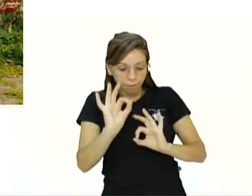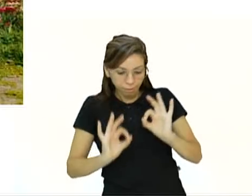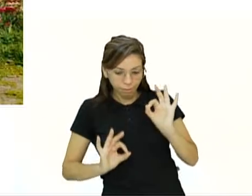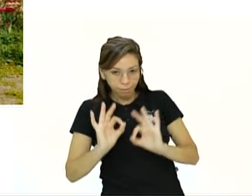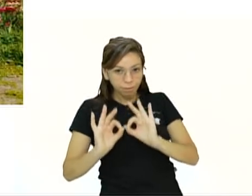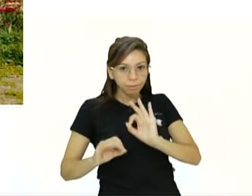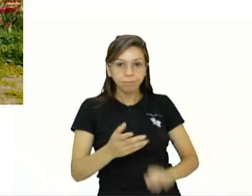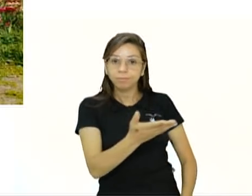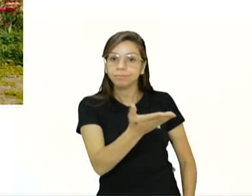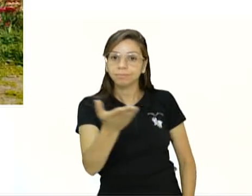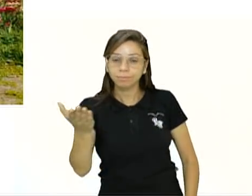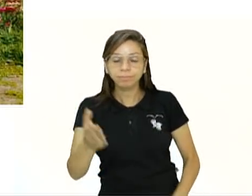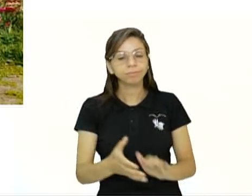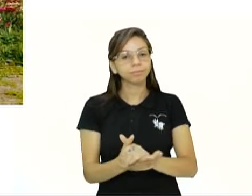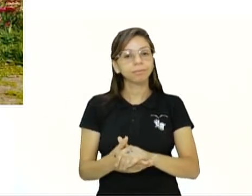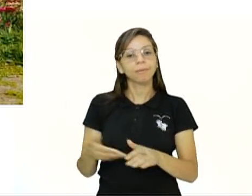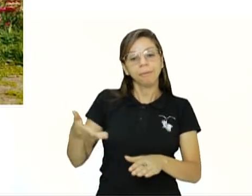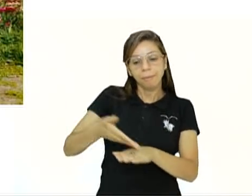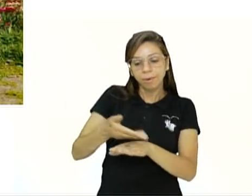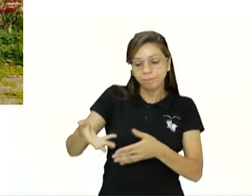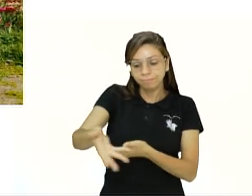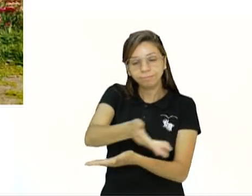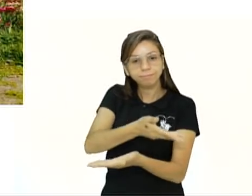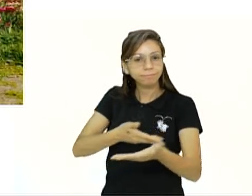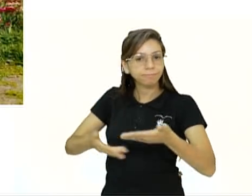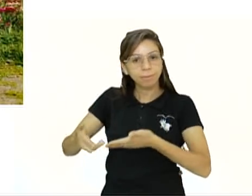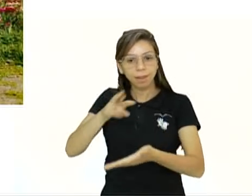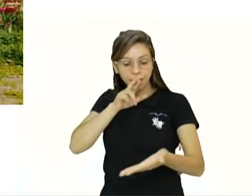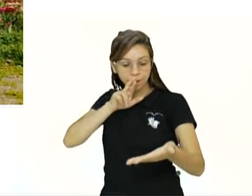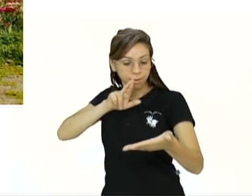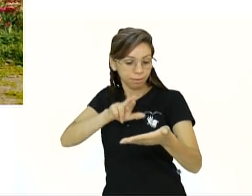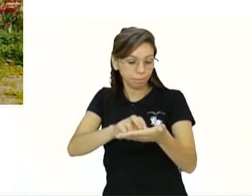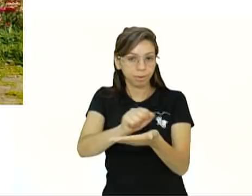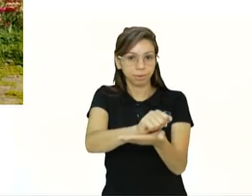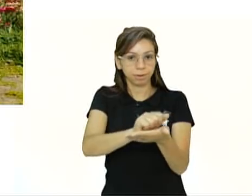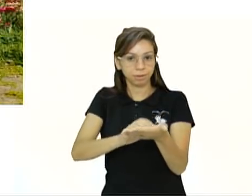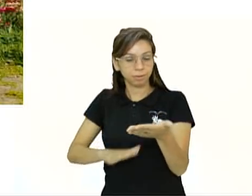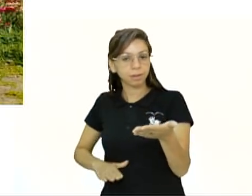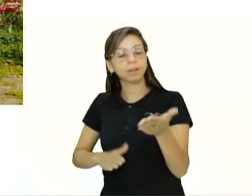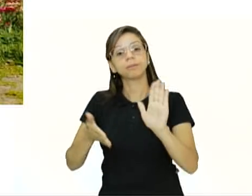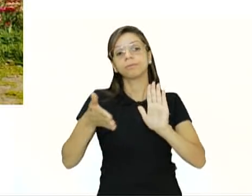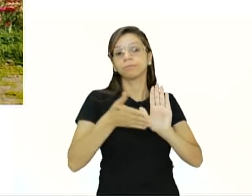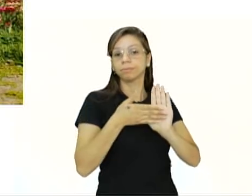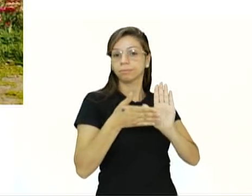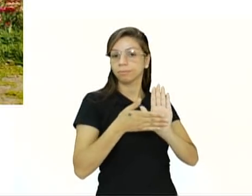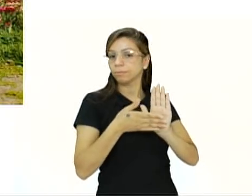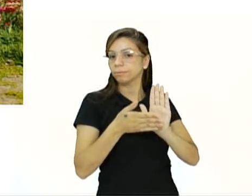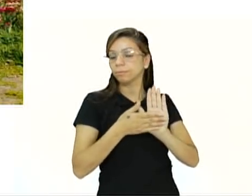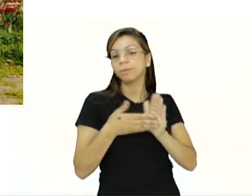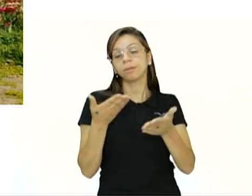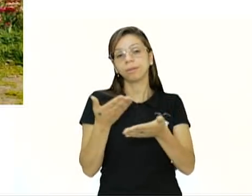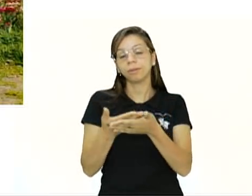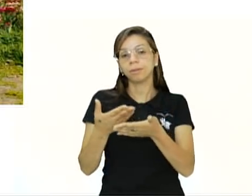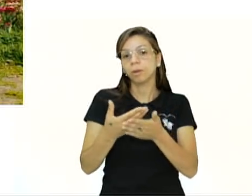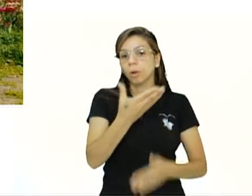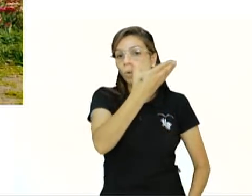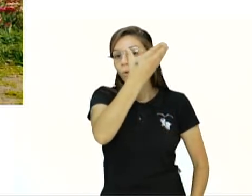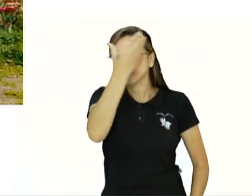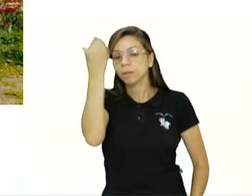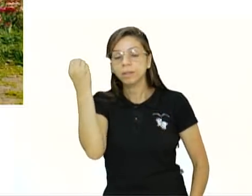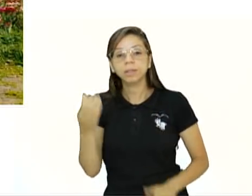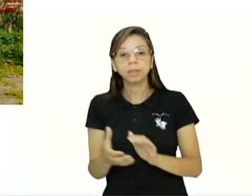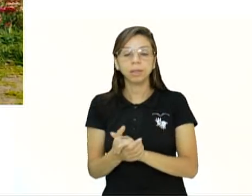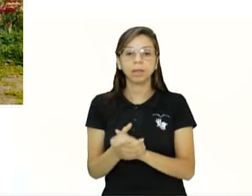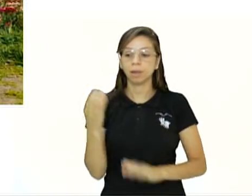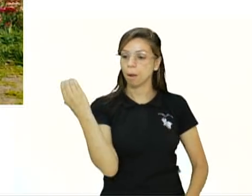você. Participe, realize as atividades que o professor for propor para você nas aulas e não esqueça de postá-las nas